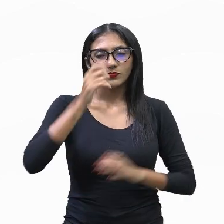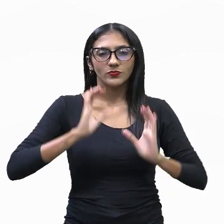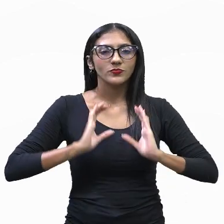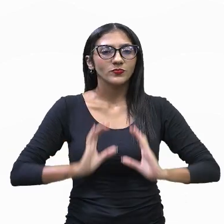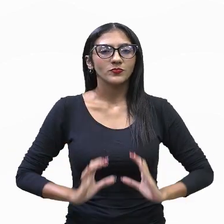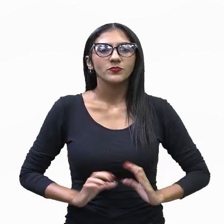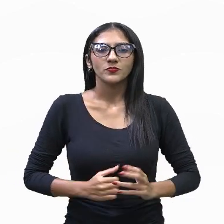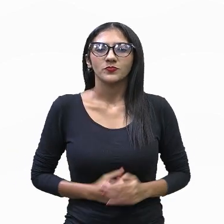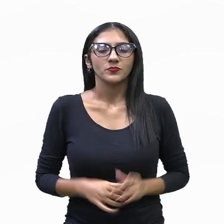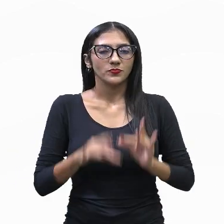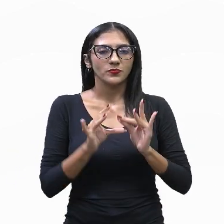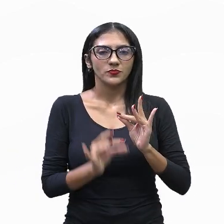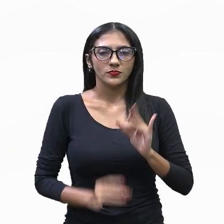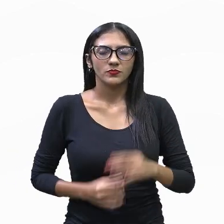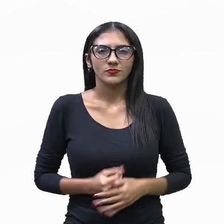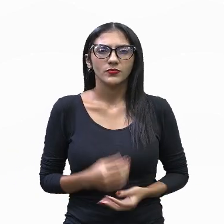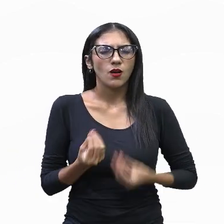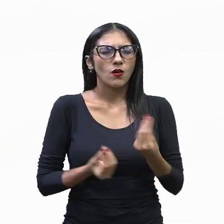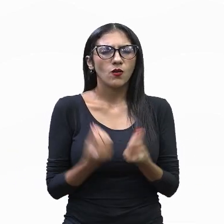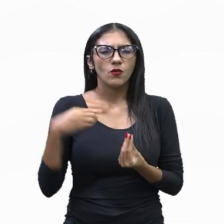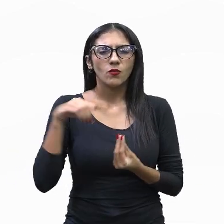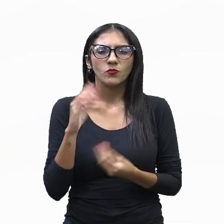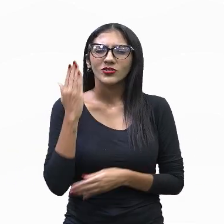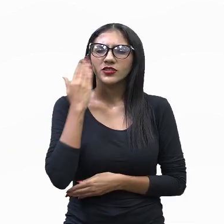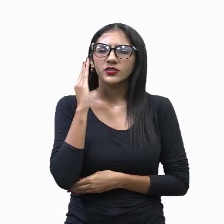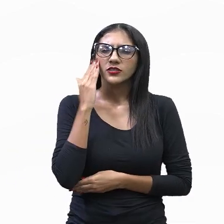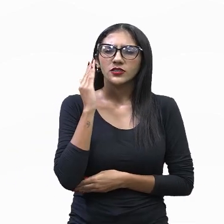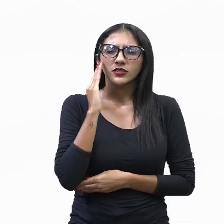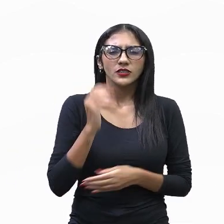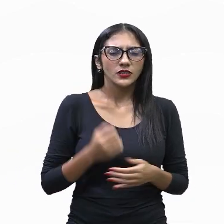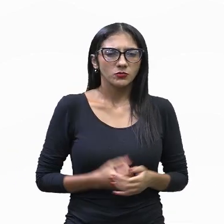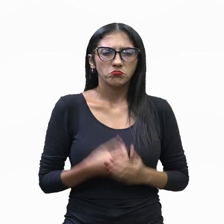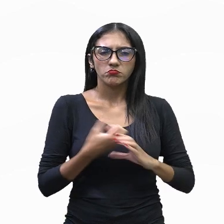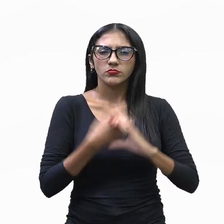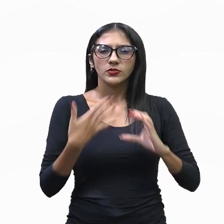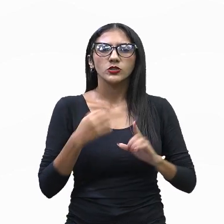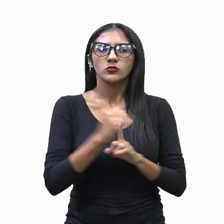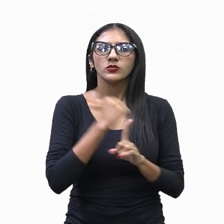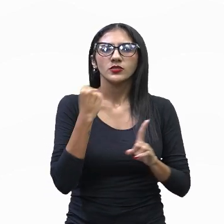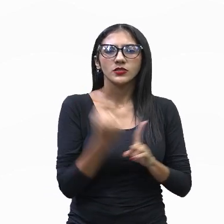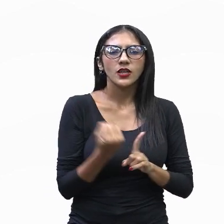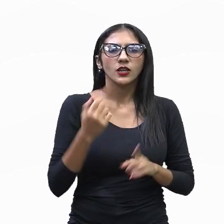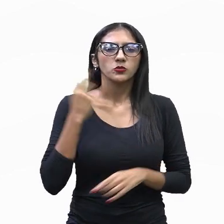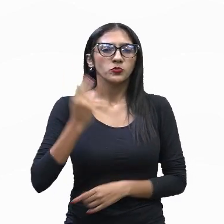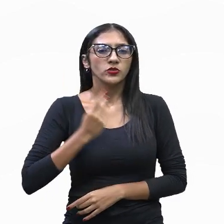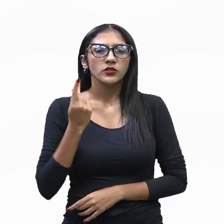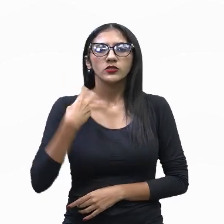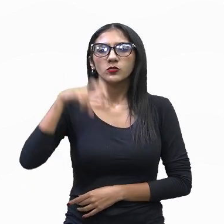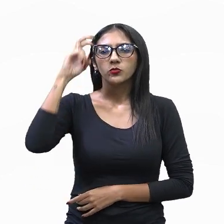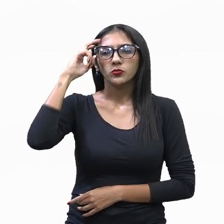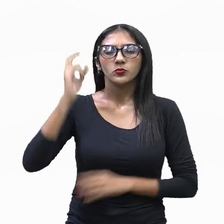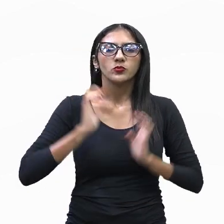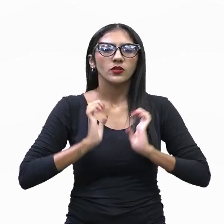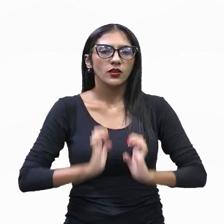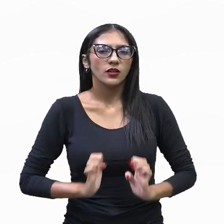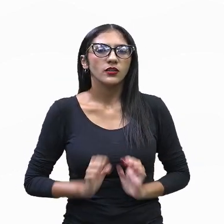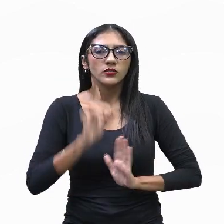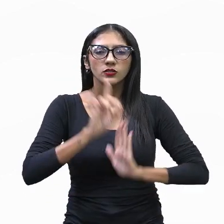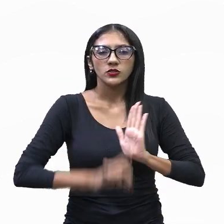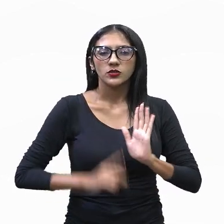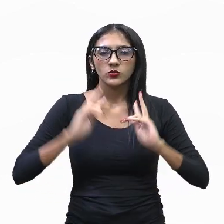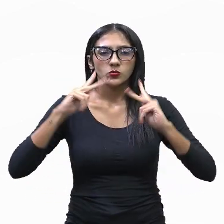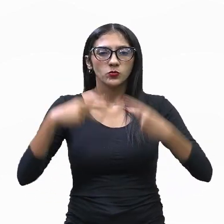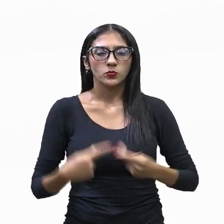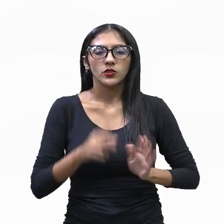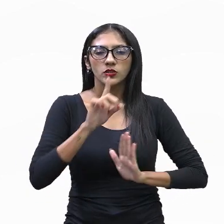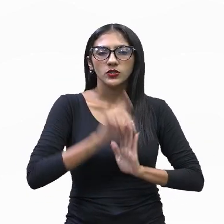cidadania. Detalhamento. Como vocês entendem as concepções de sociedade, política, cultura, ética, direitos